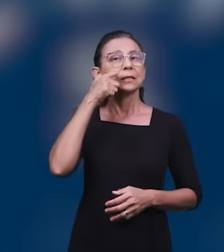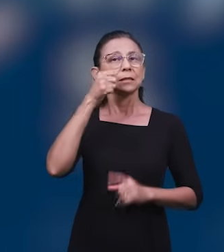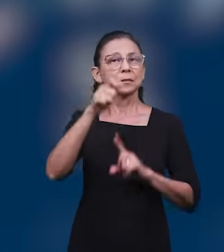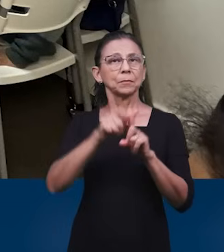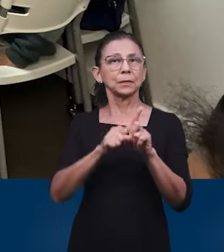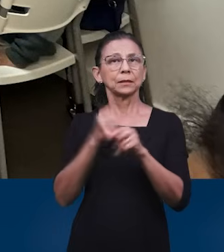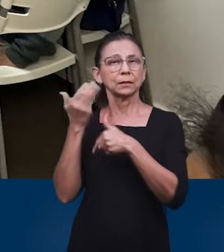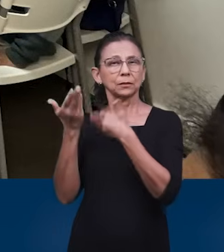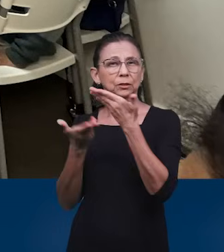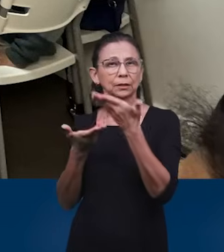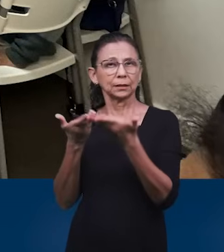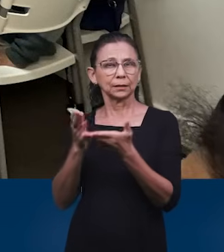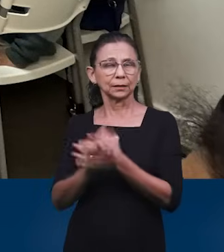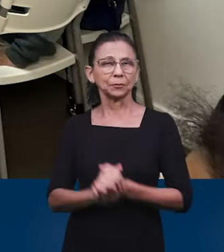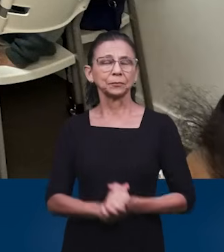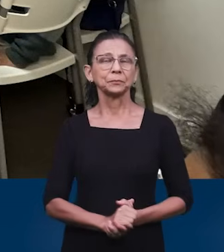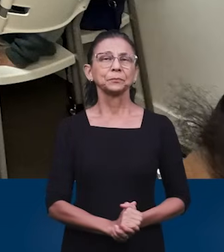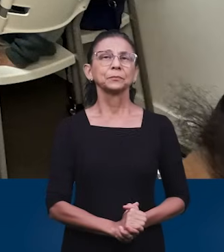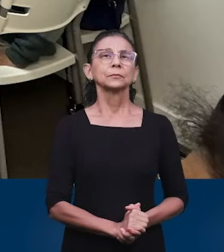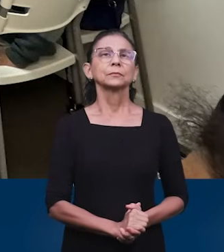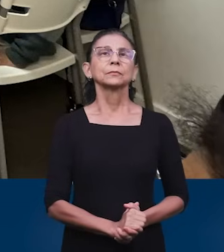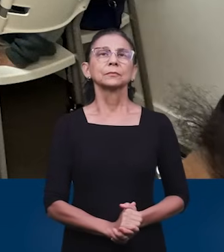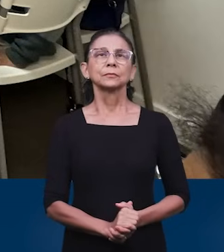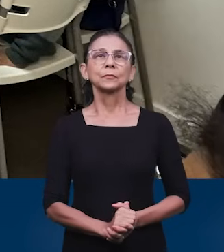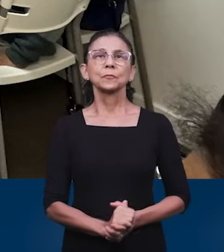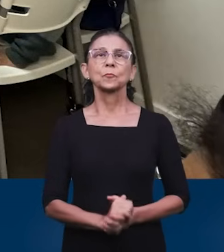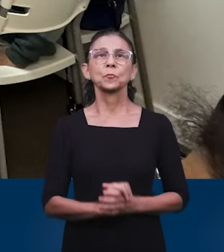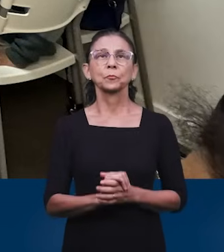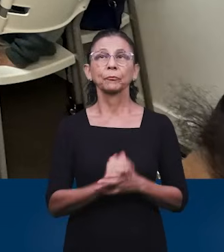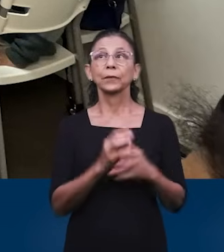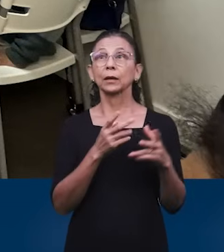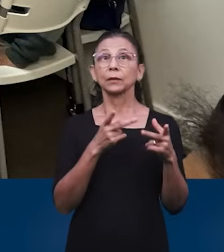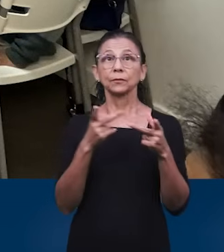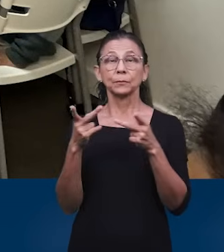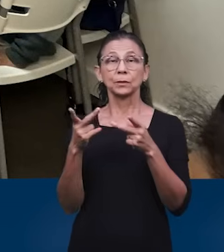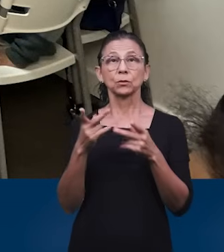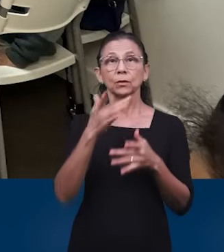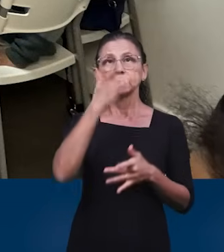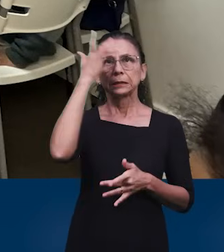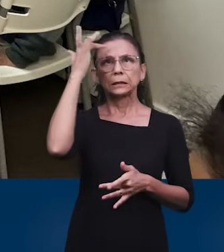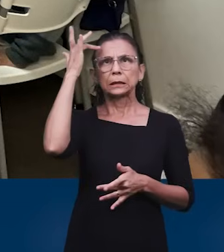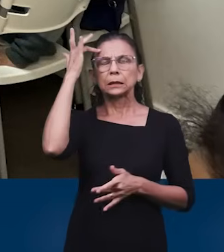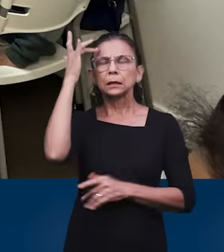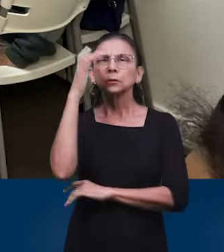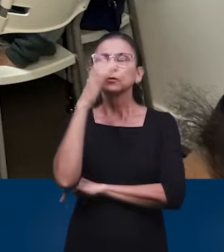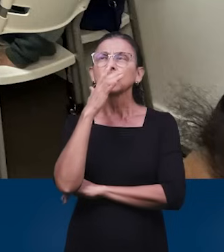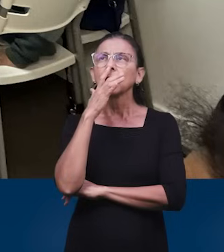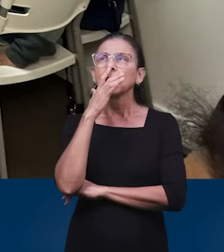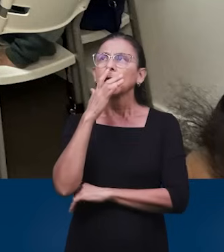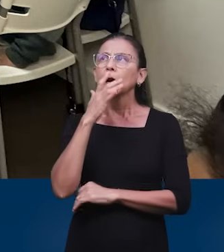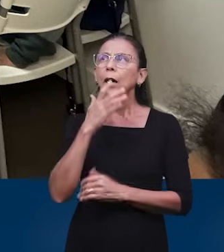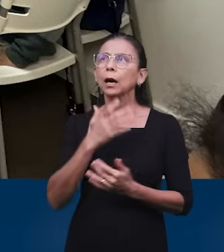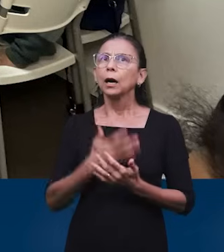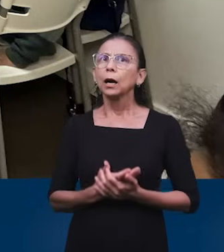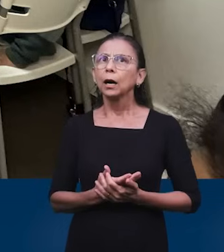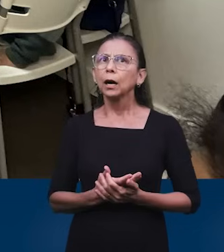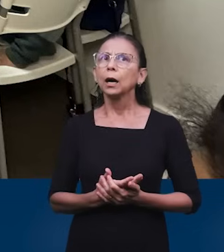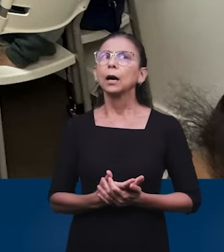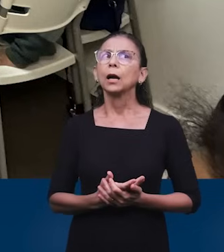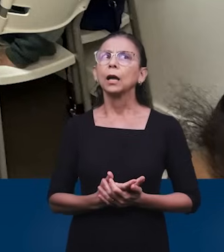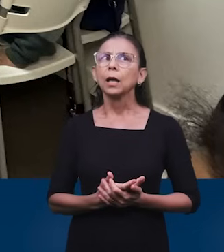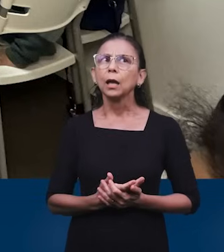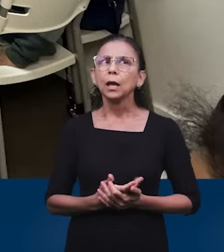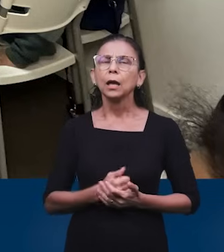dedicação. E na ICM Ajax, visitantes receberam uma bênção ao ouvirem pela primeira vez sobre